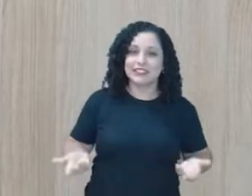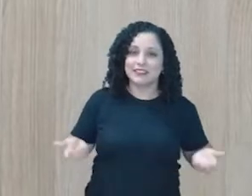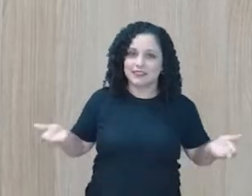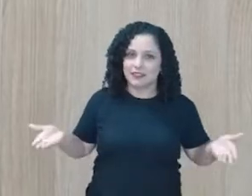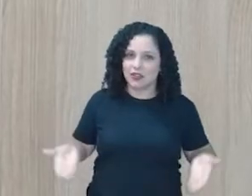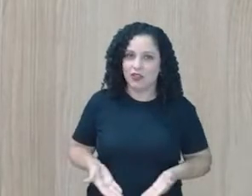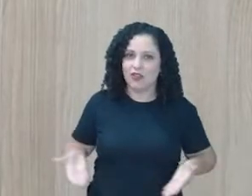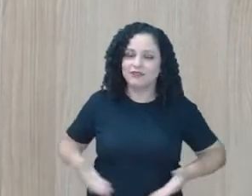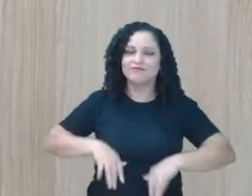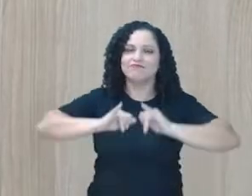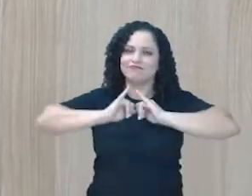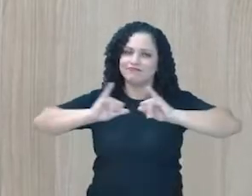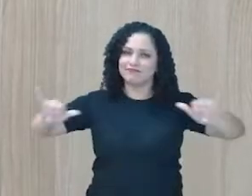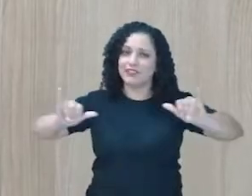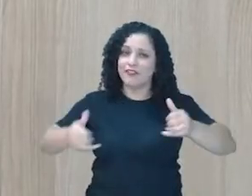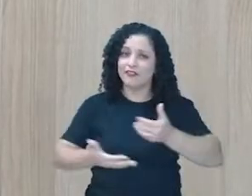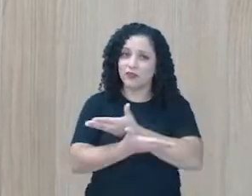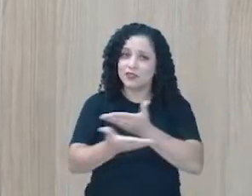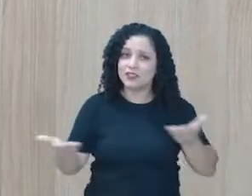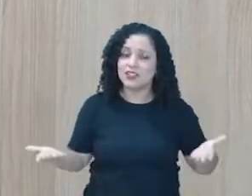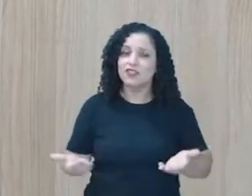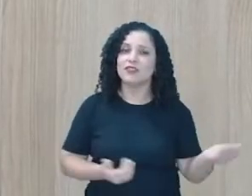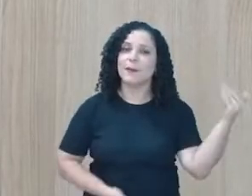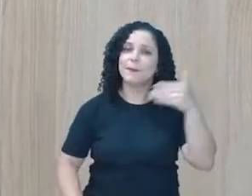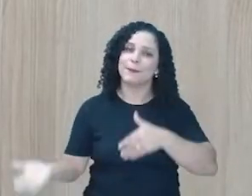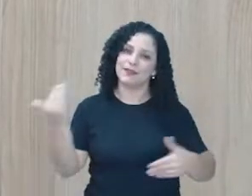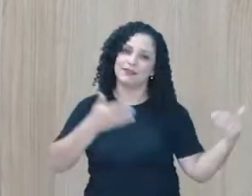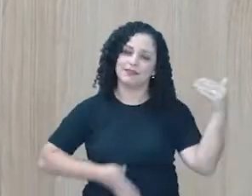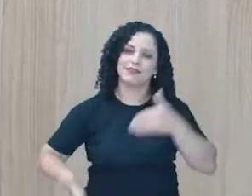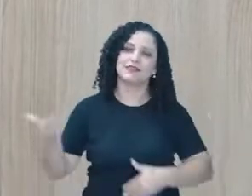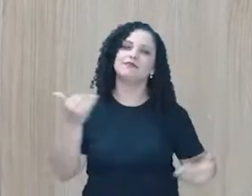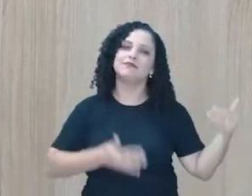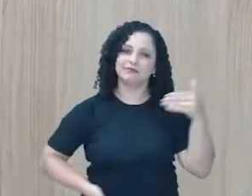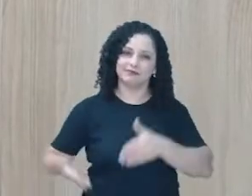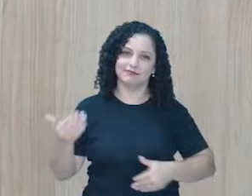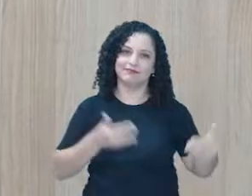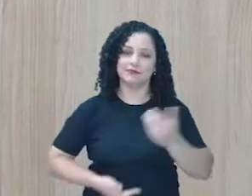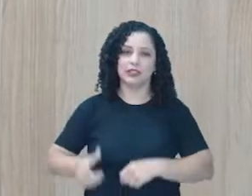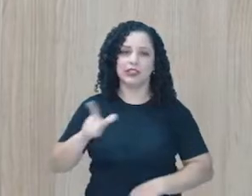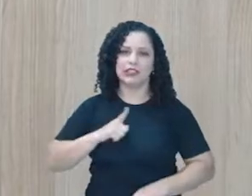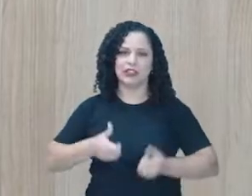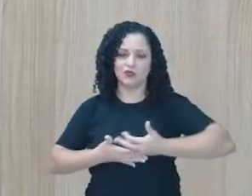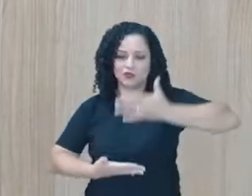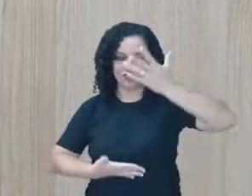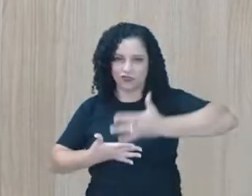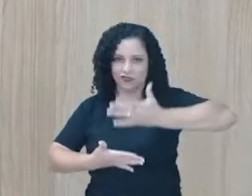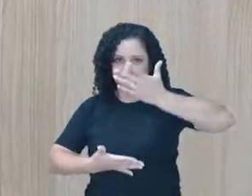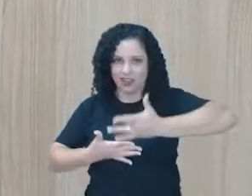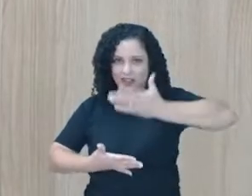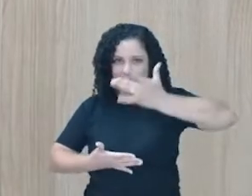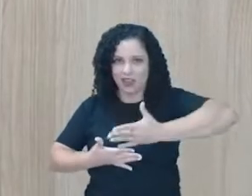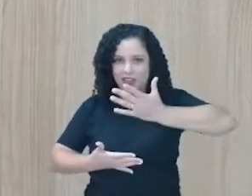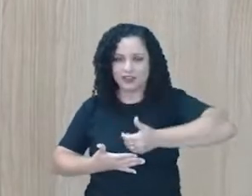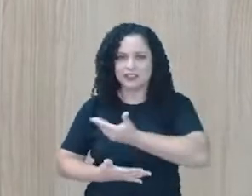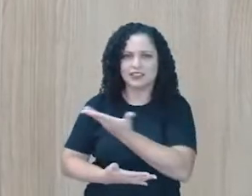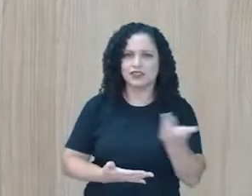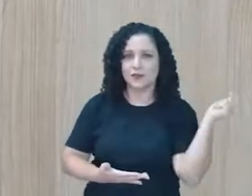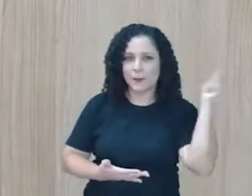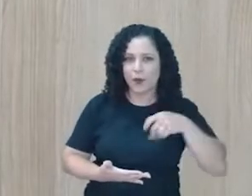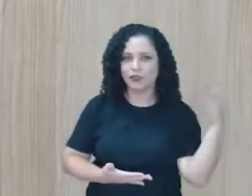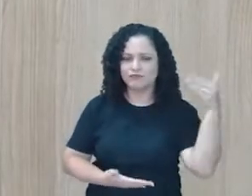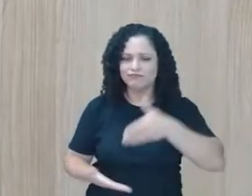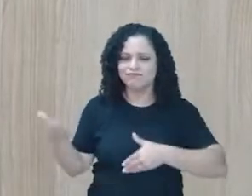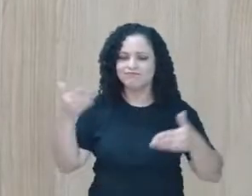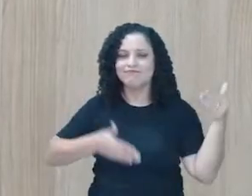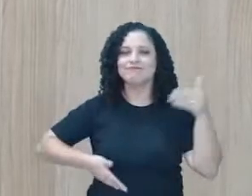eu reforço aqui, né, pessoal, a questão da interação. A gente tem um chat, né, que vocês podem interagir